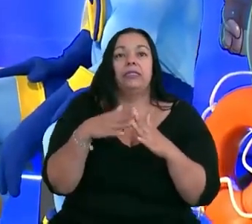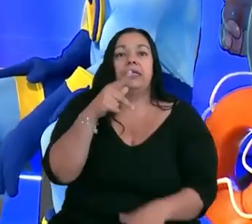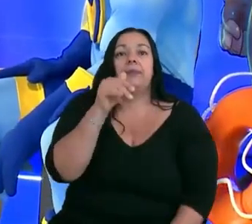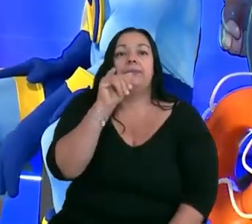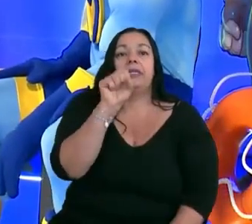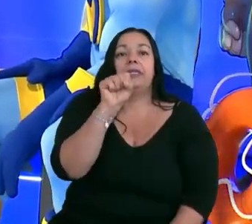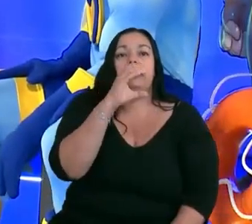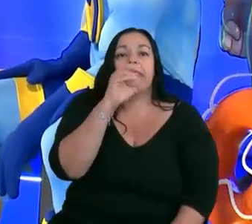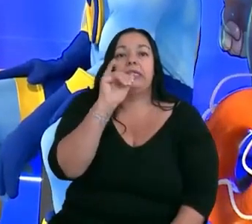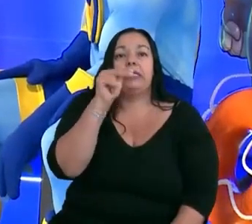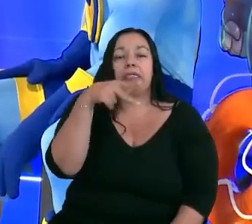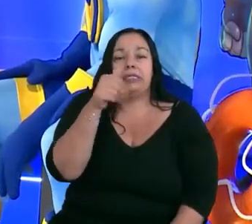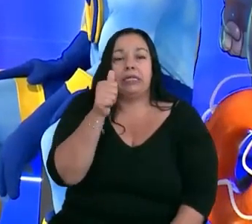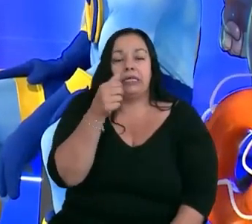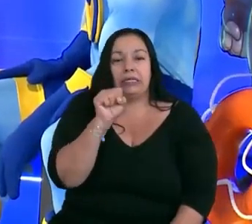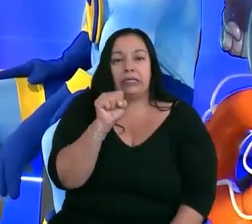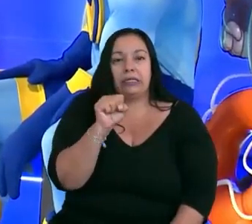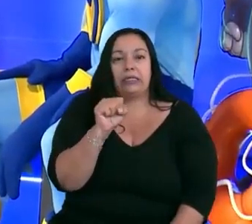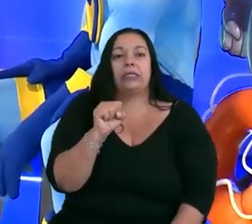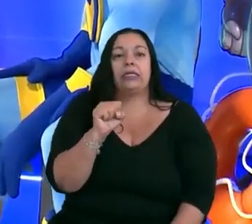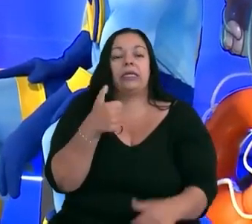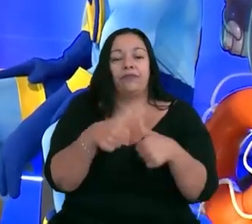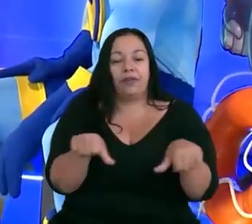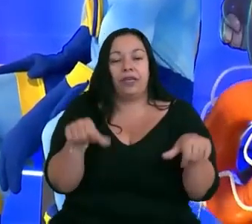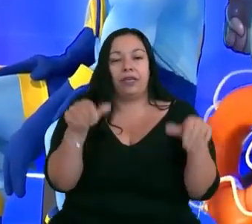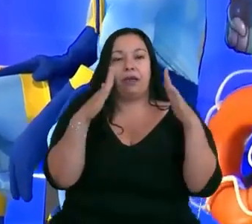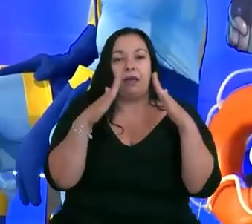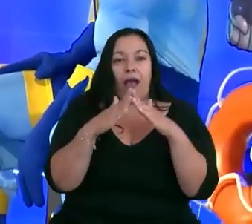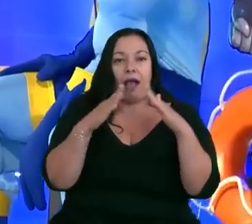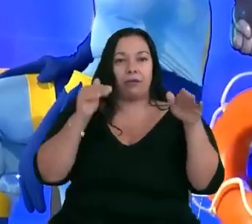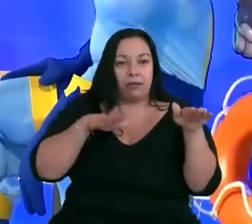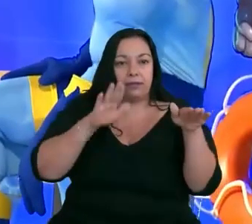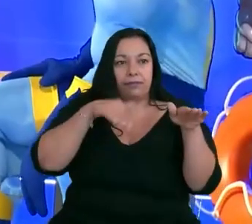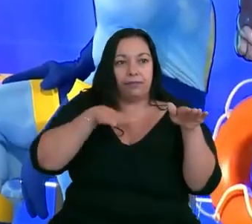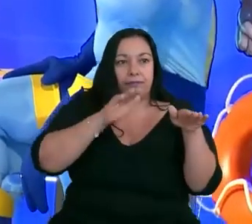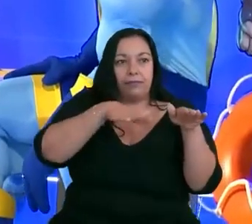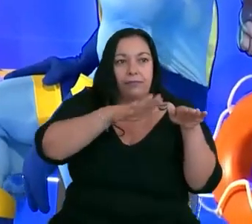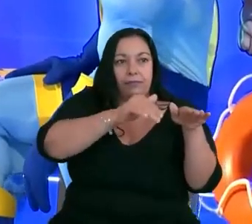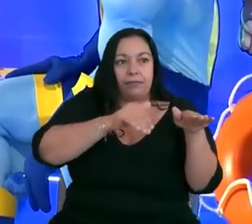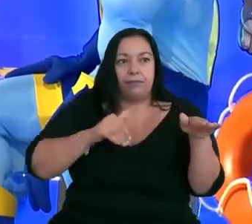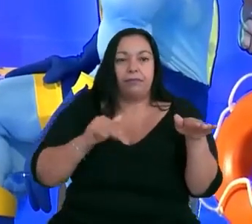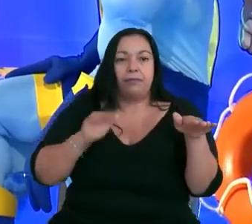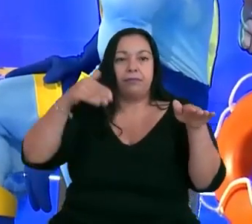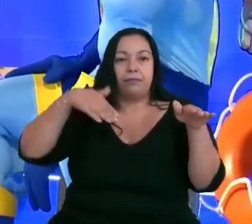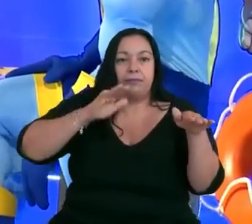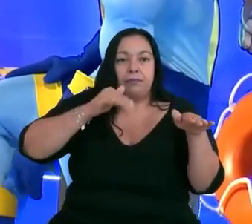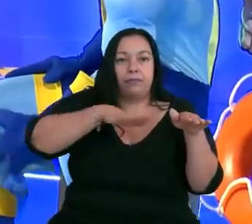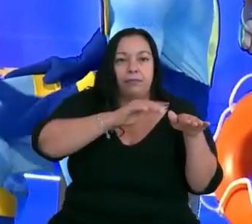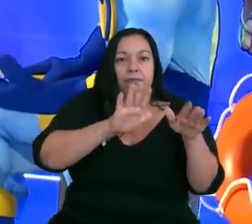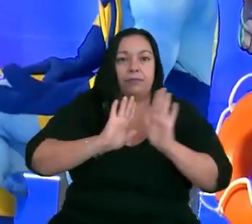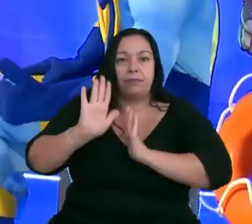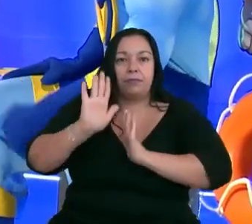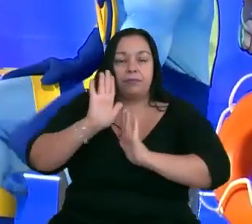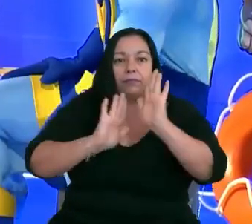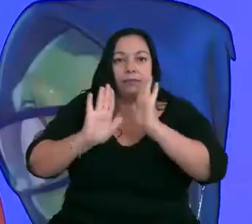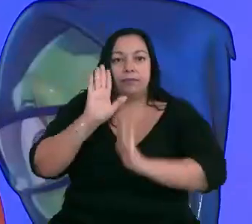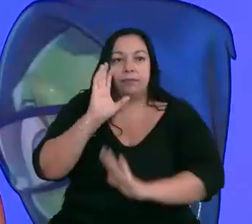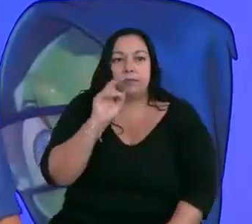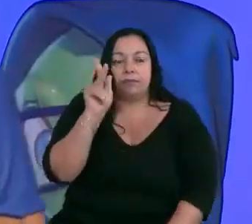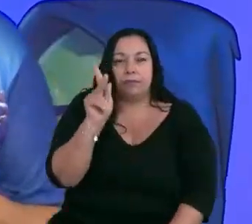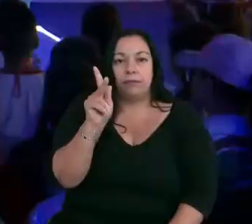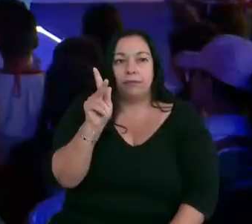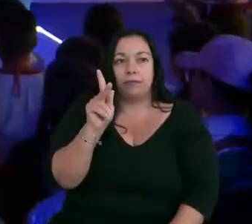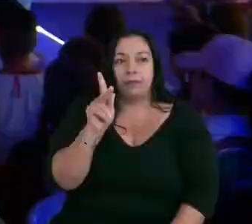Nas piscinas residenciais. Então, realmente, nós temos que estar fazendo essa prevenção. Ok? Sandrinha?